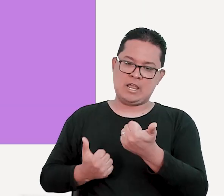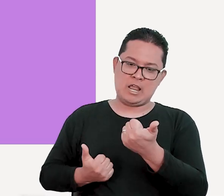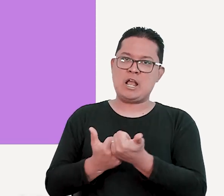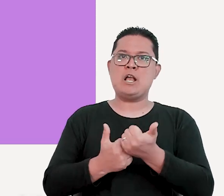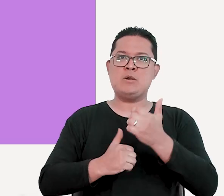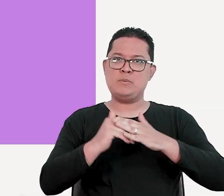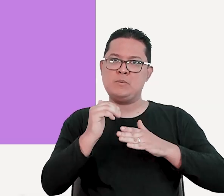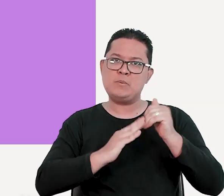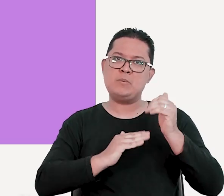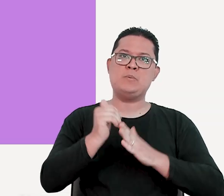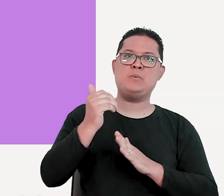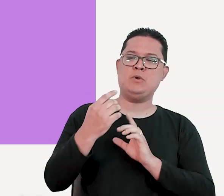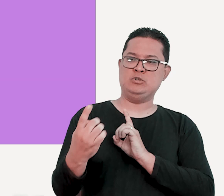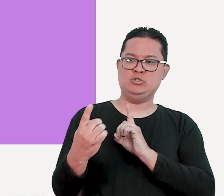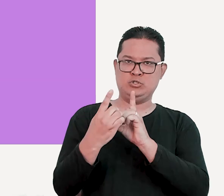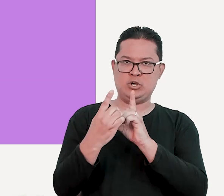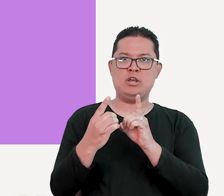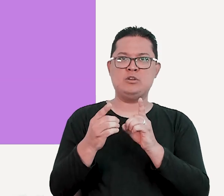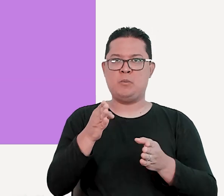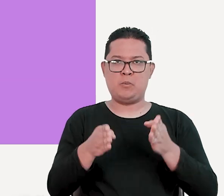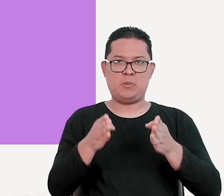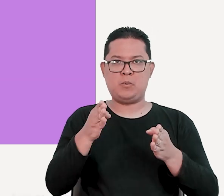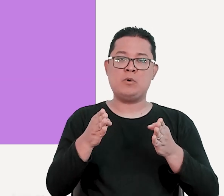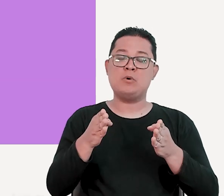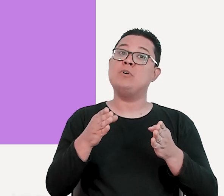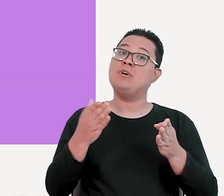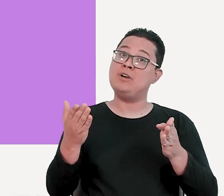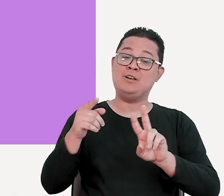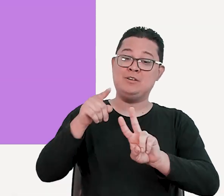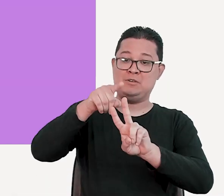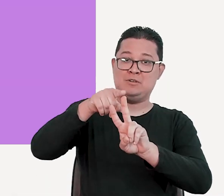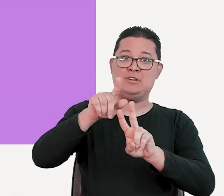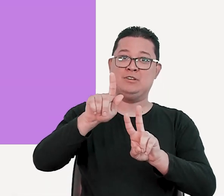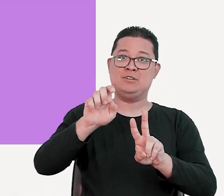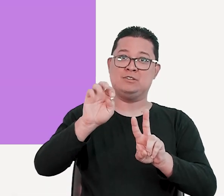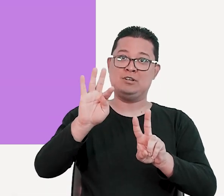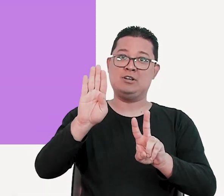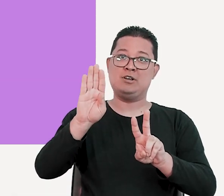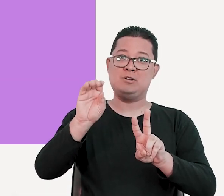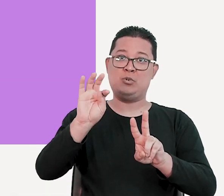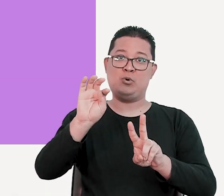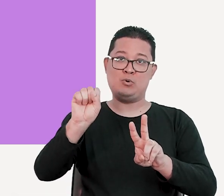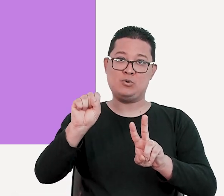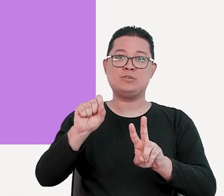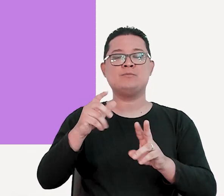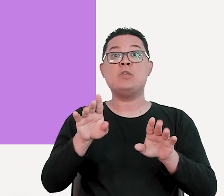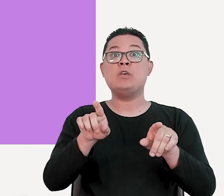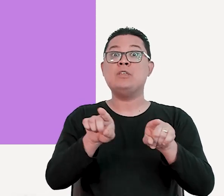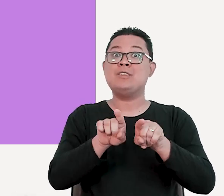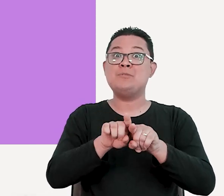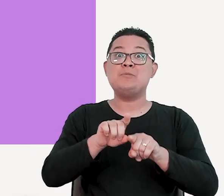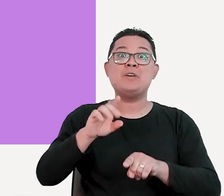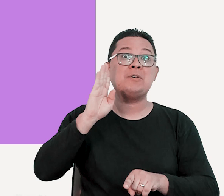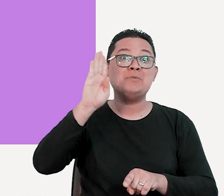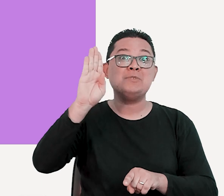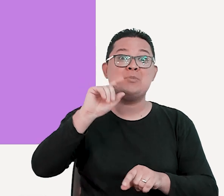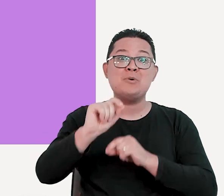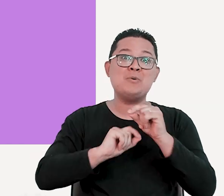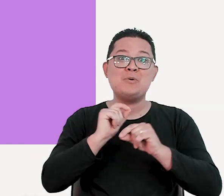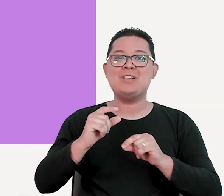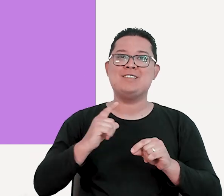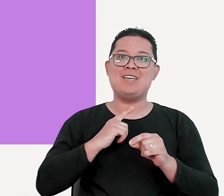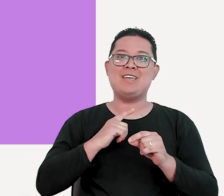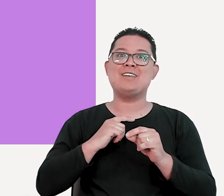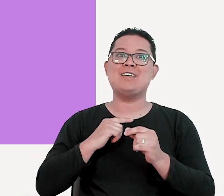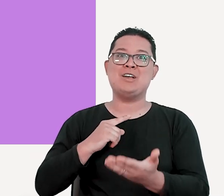projeto de chatbot da sua empresa, entre em contato com a GetBots. Não se esqueça também do nosso apoiador maravilhoso, o UX Writing